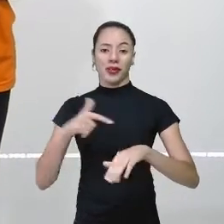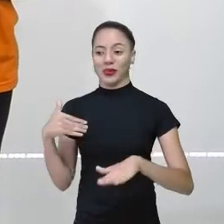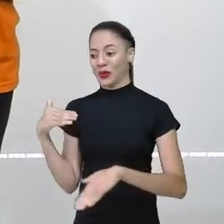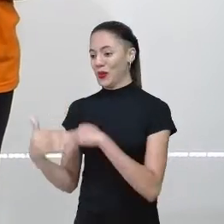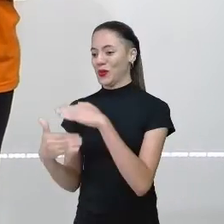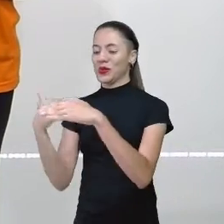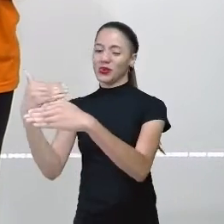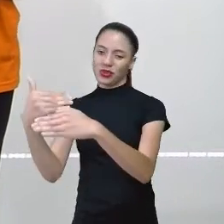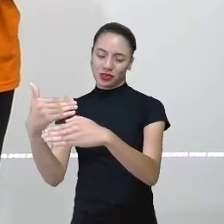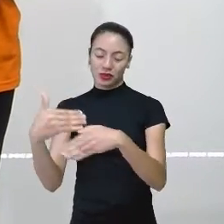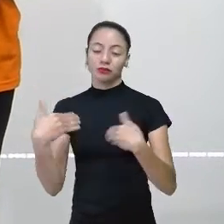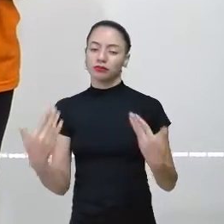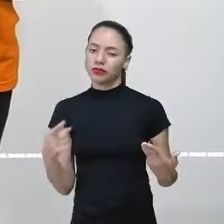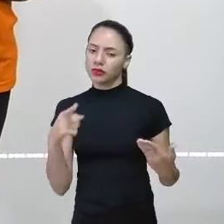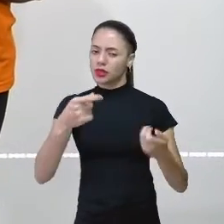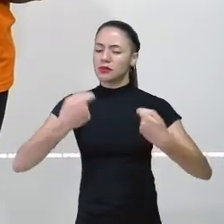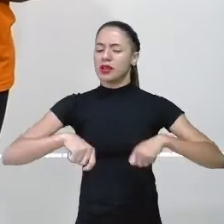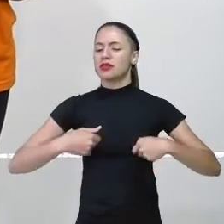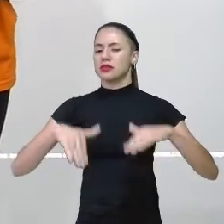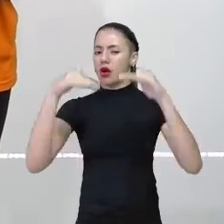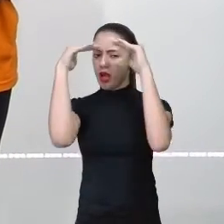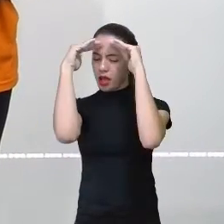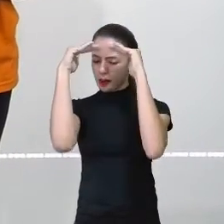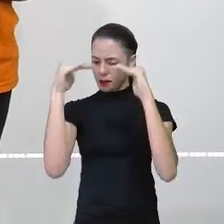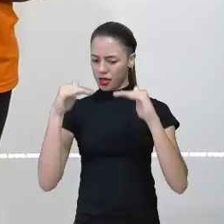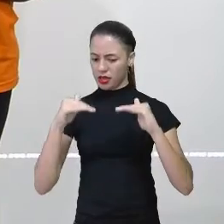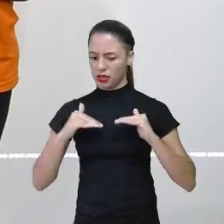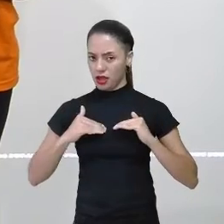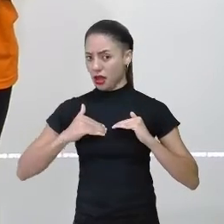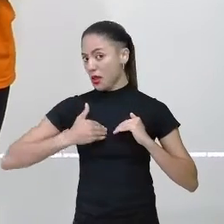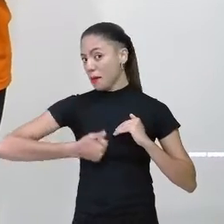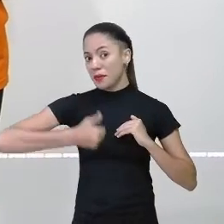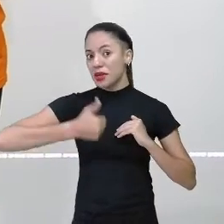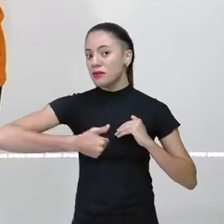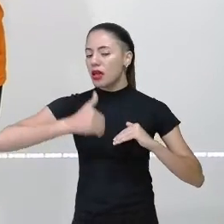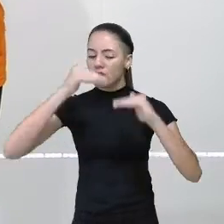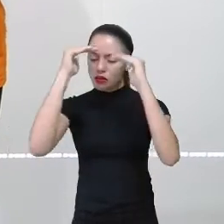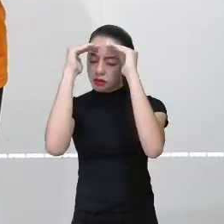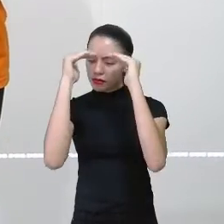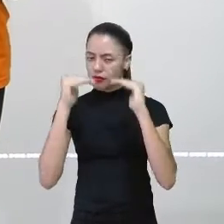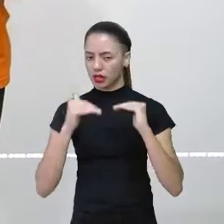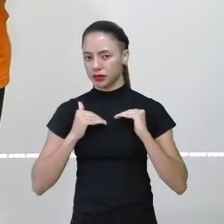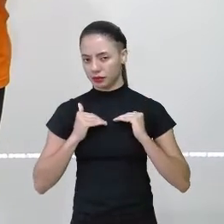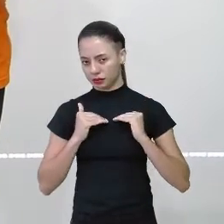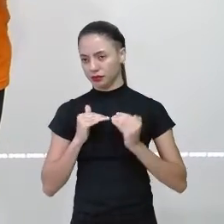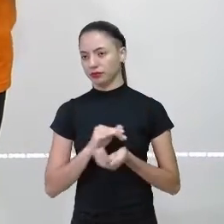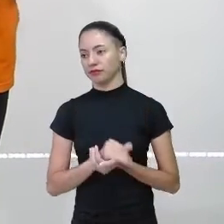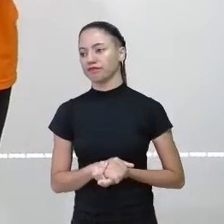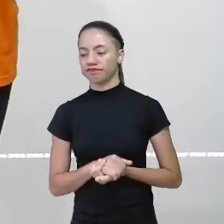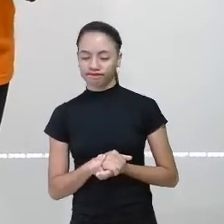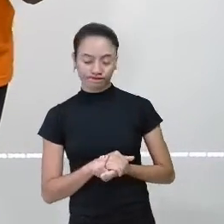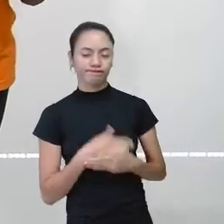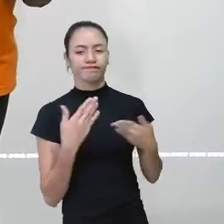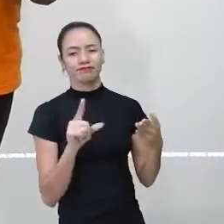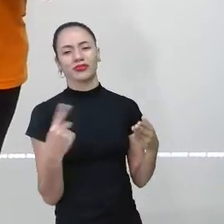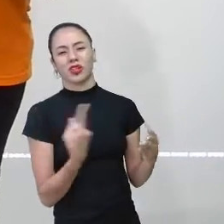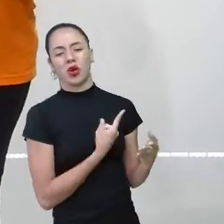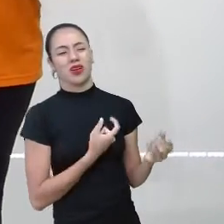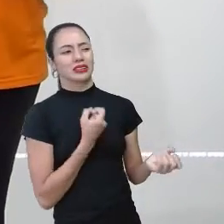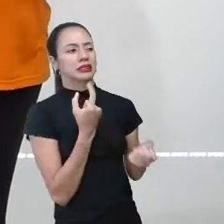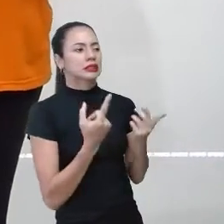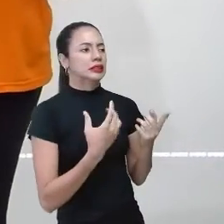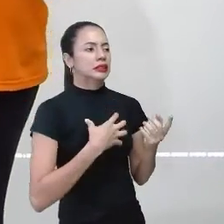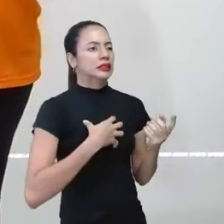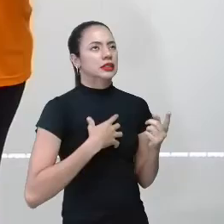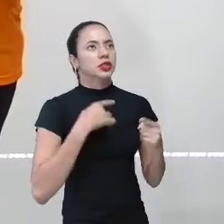eu só quero dizer que respeite a você mesmo em primeiro lugar. Beleza, minha gente? E a gente às vezes tem aquelas dúvidas, pergunta para o